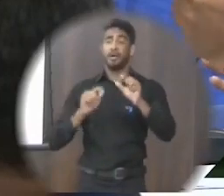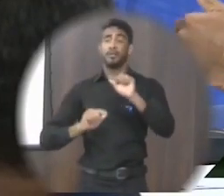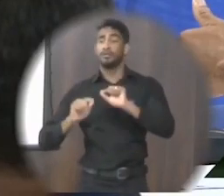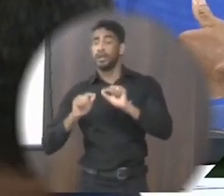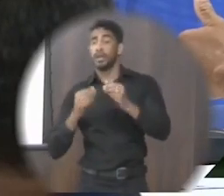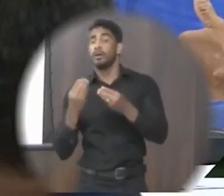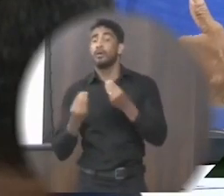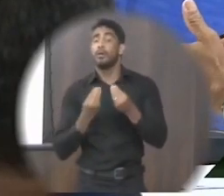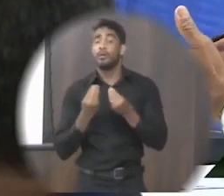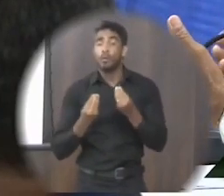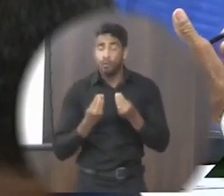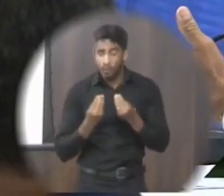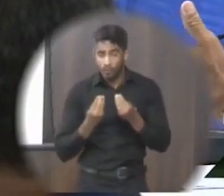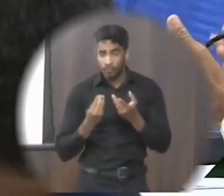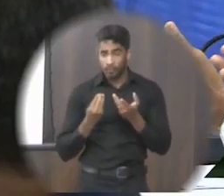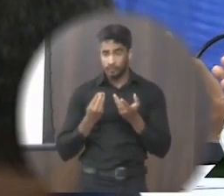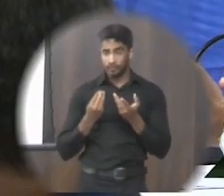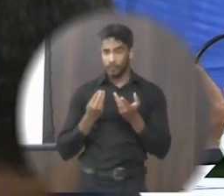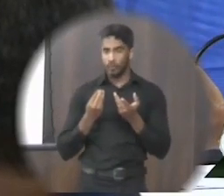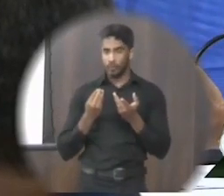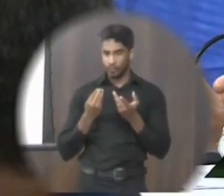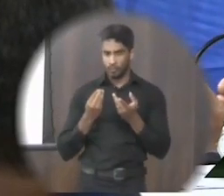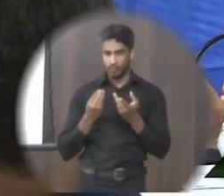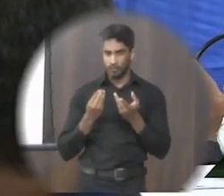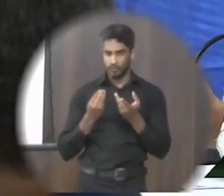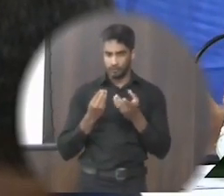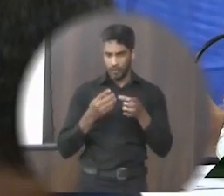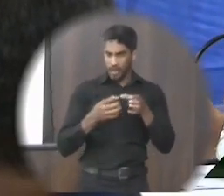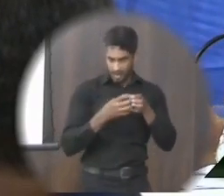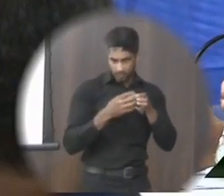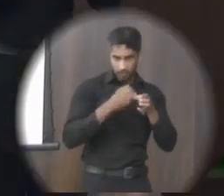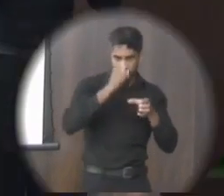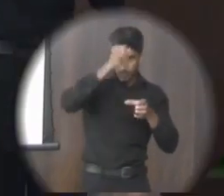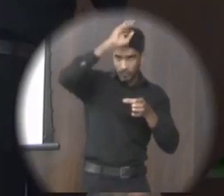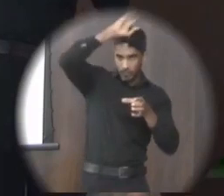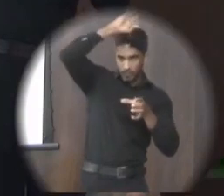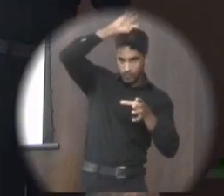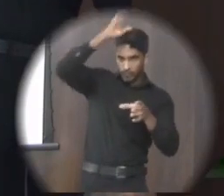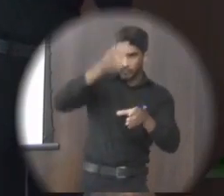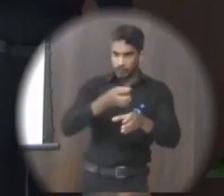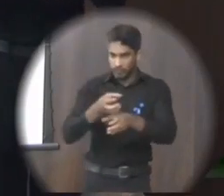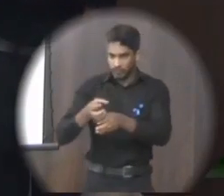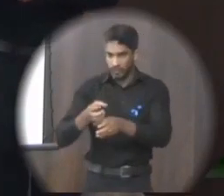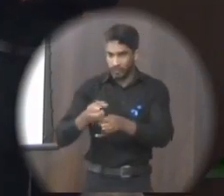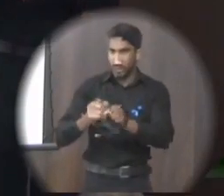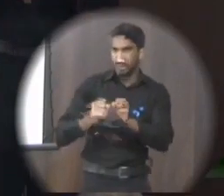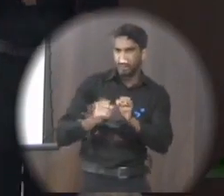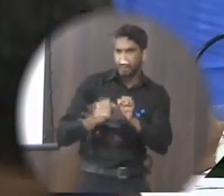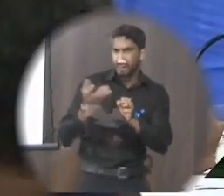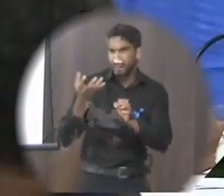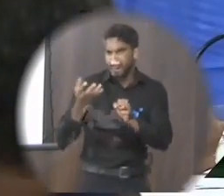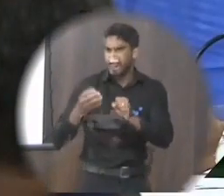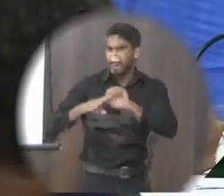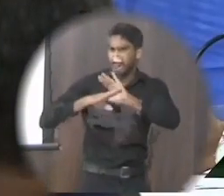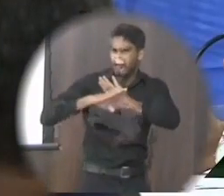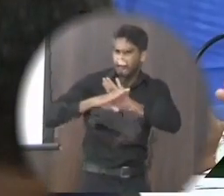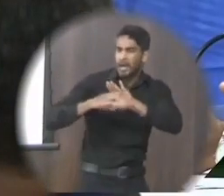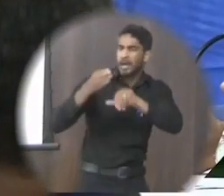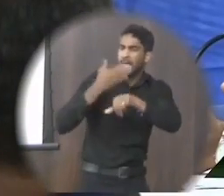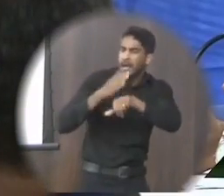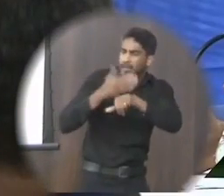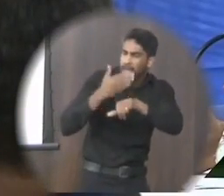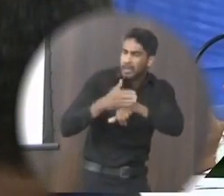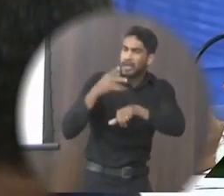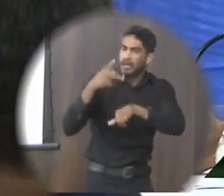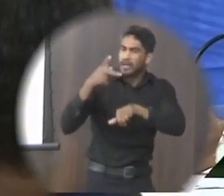forma que o Corpo Bombeiro pensa em querer e poder capacitar essas pessoas para um